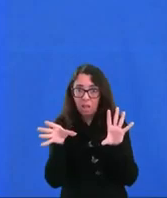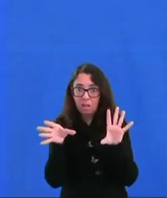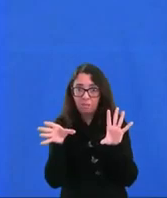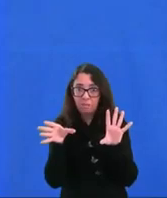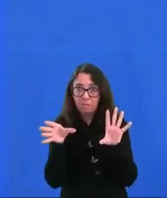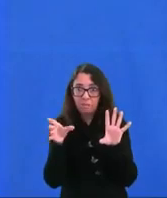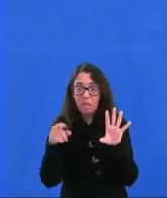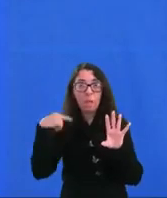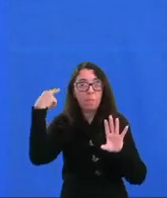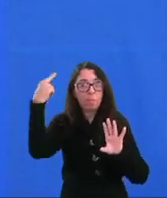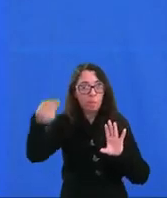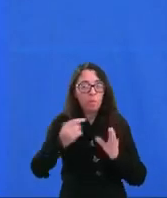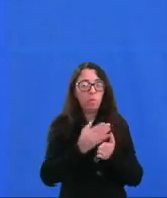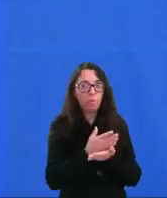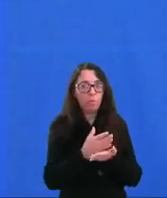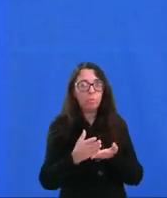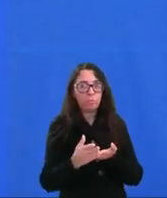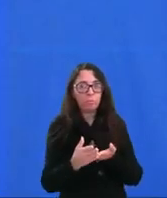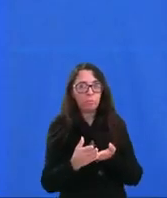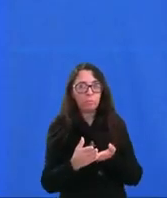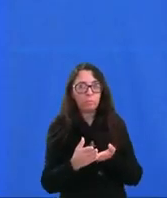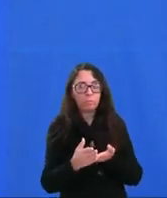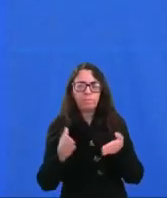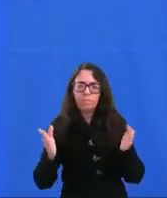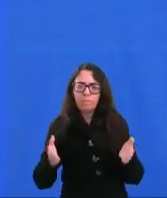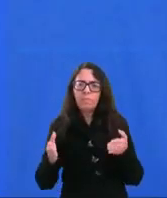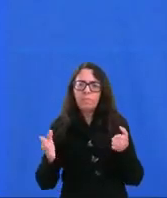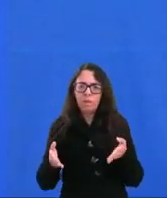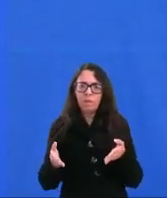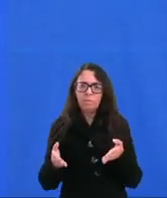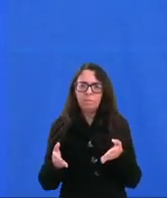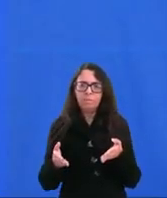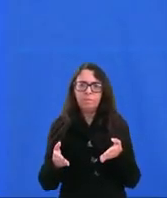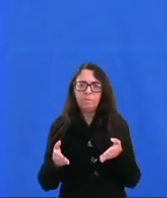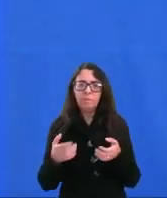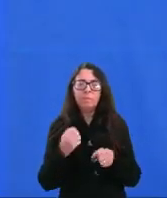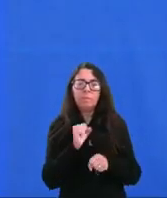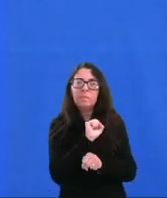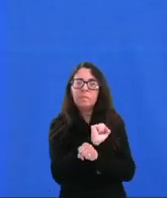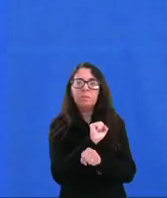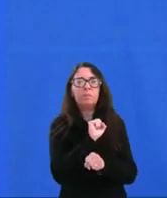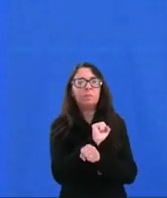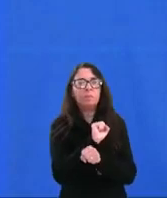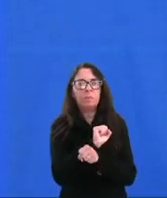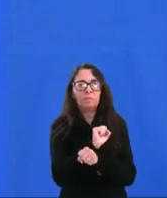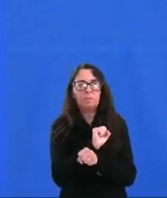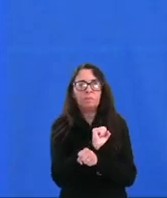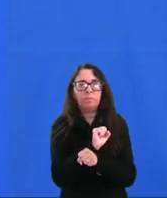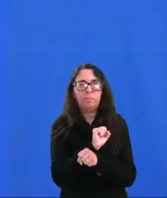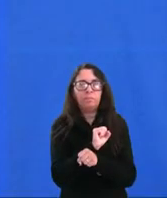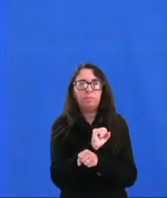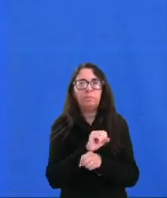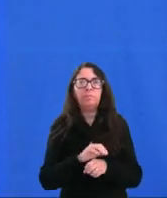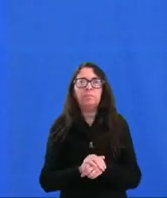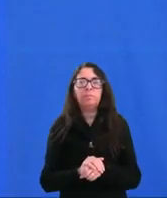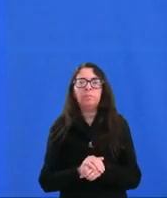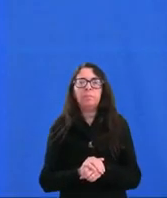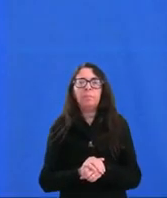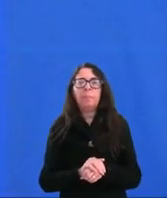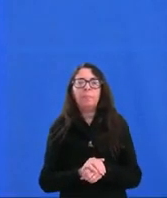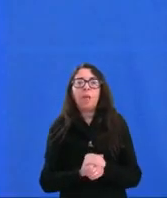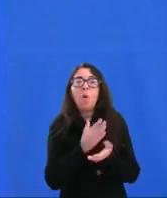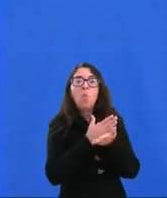pelo prefeito da nossa cidade, né? Ou seja, do período do dia 15 de junho, na próxima